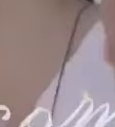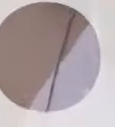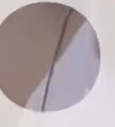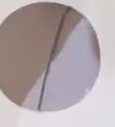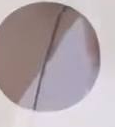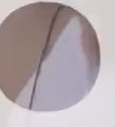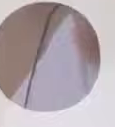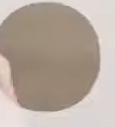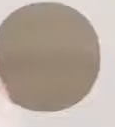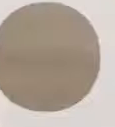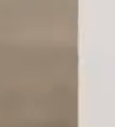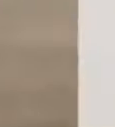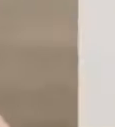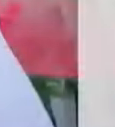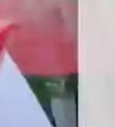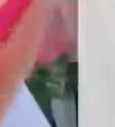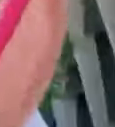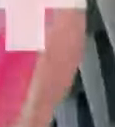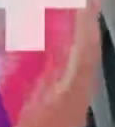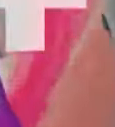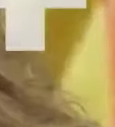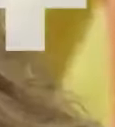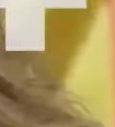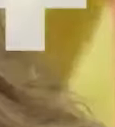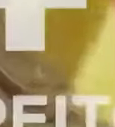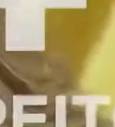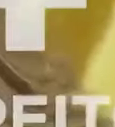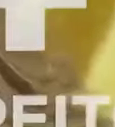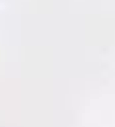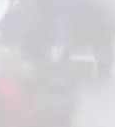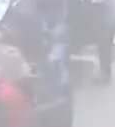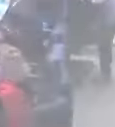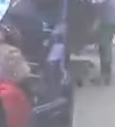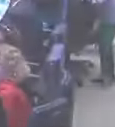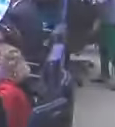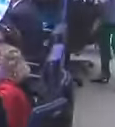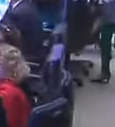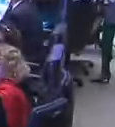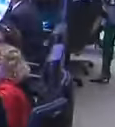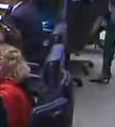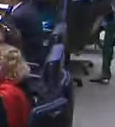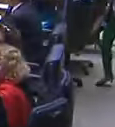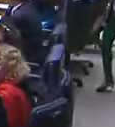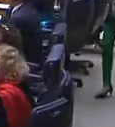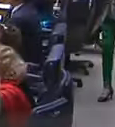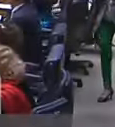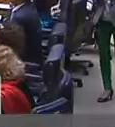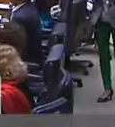amor com Q, amor com I, com mais respeito.